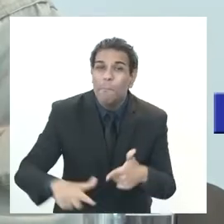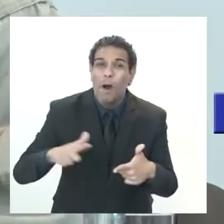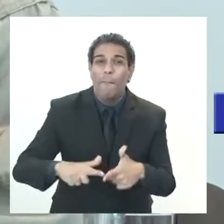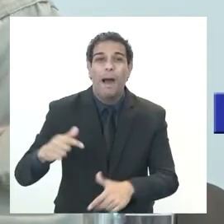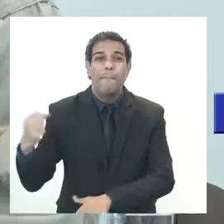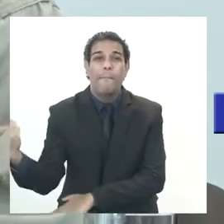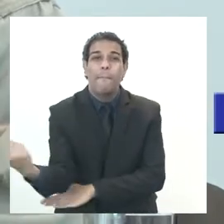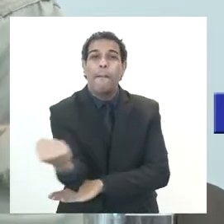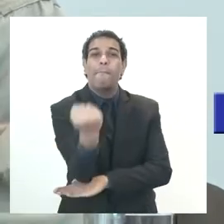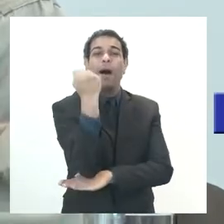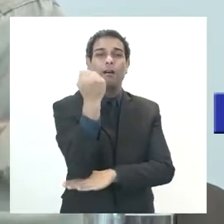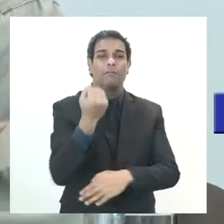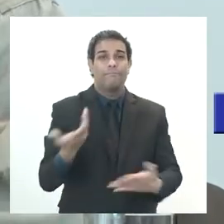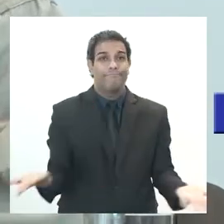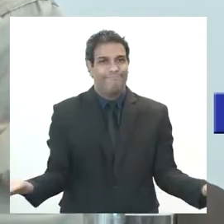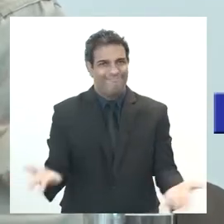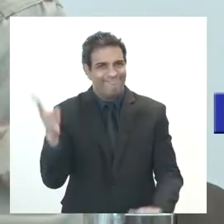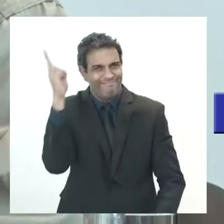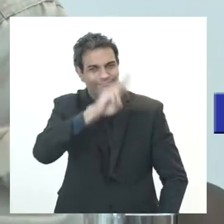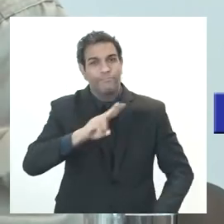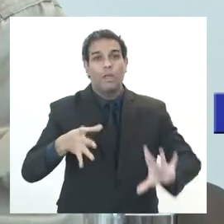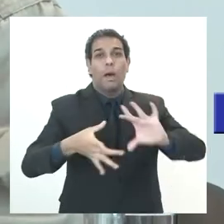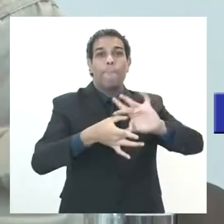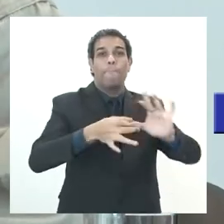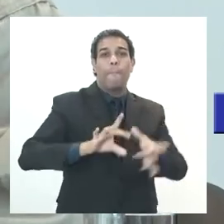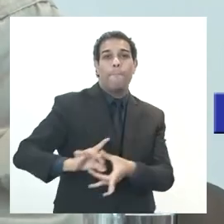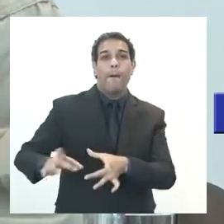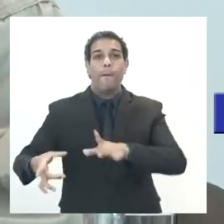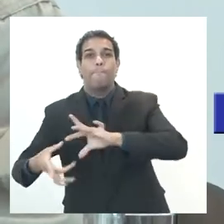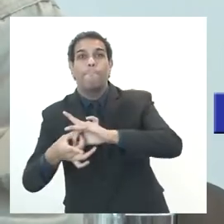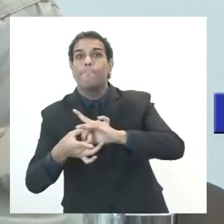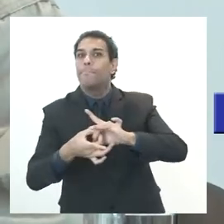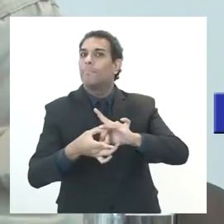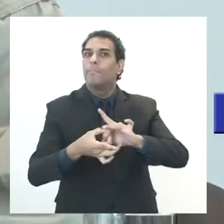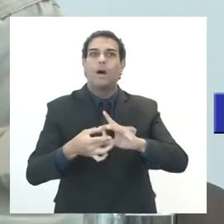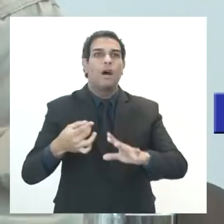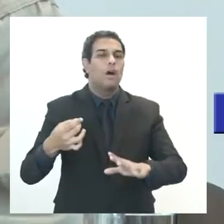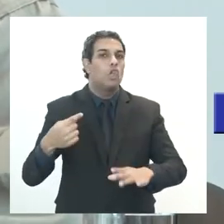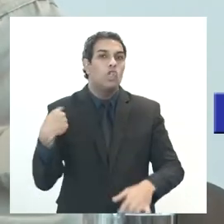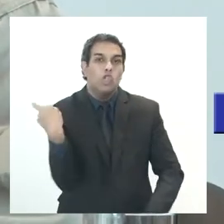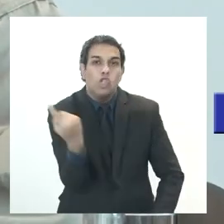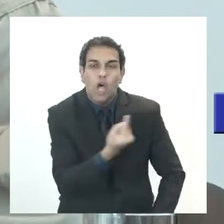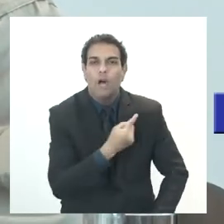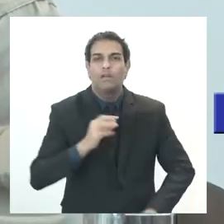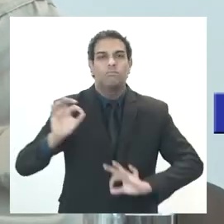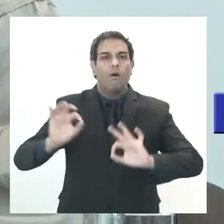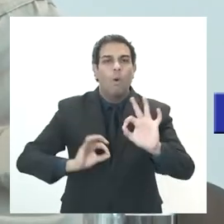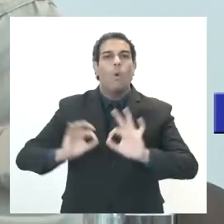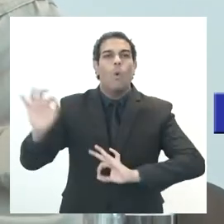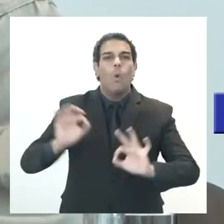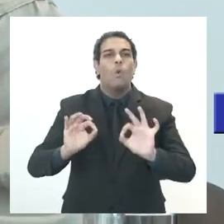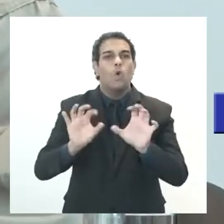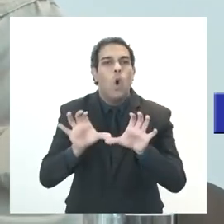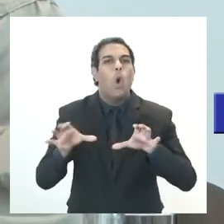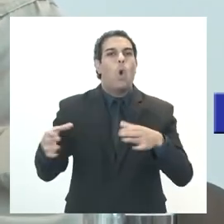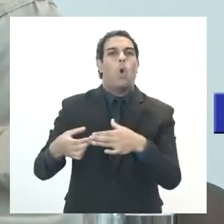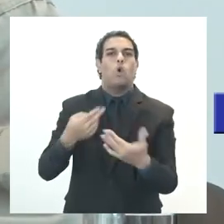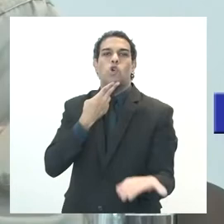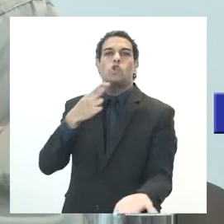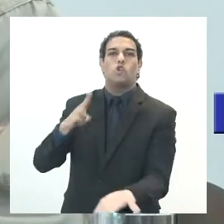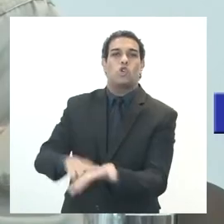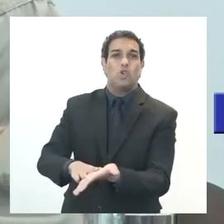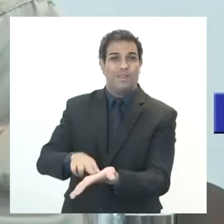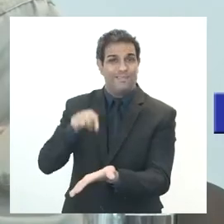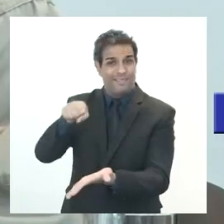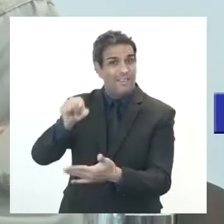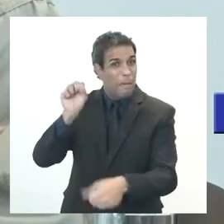a gente tem as Olimpíadas outra logística monstruosa que mobilizou parte dos correios e nem por